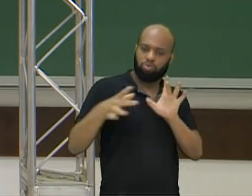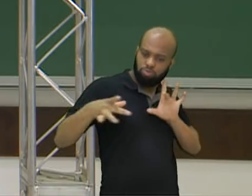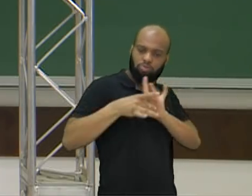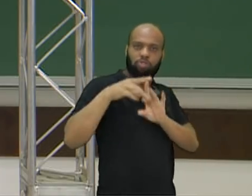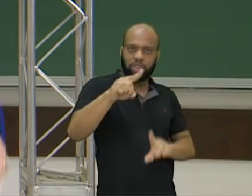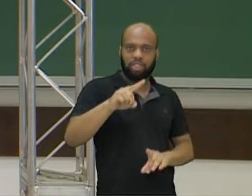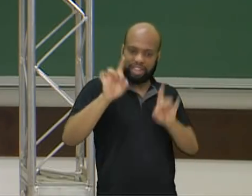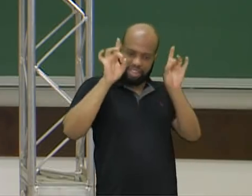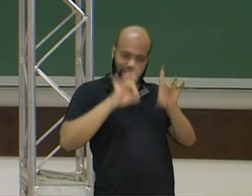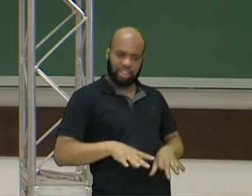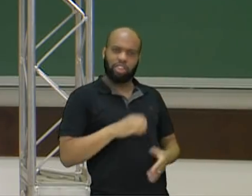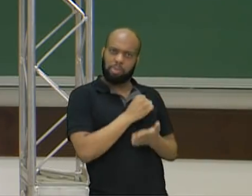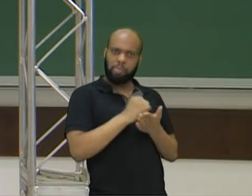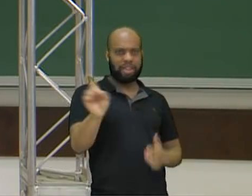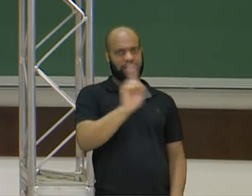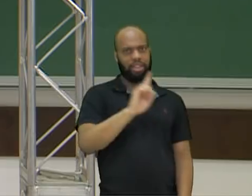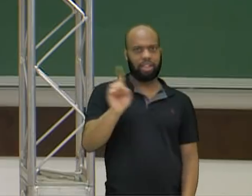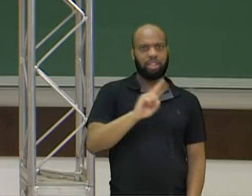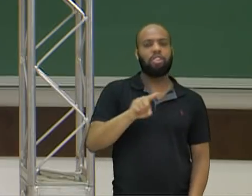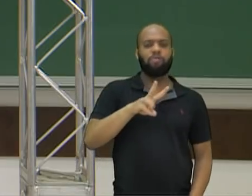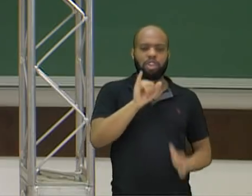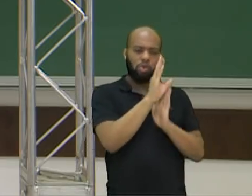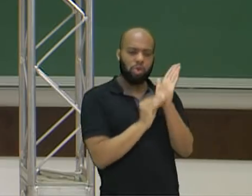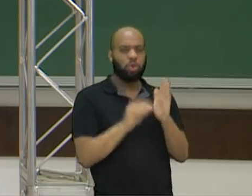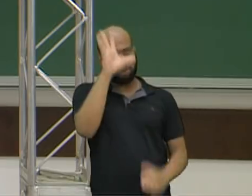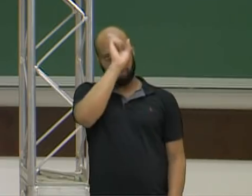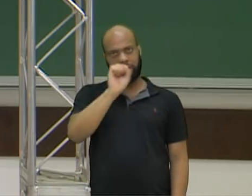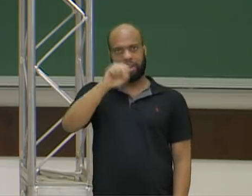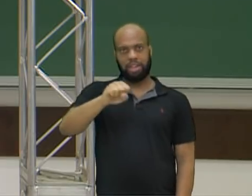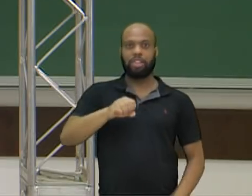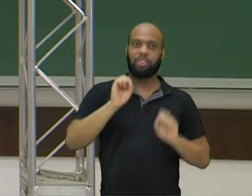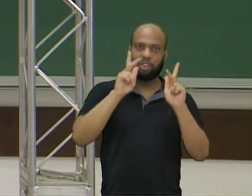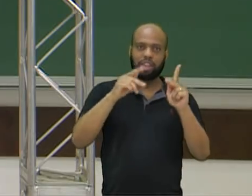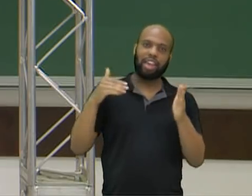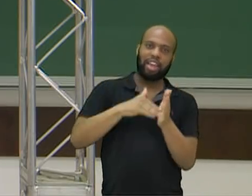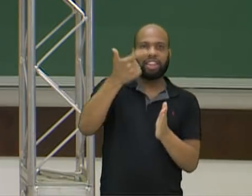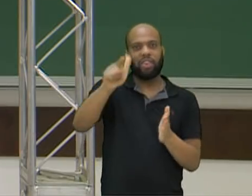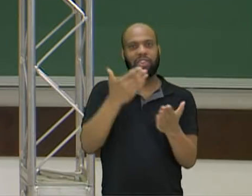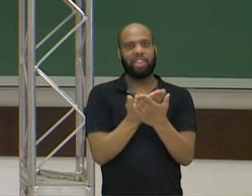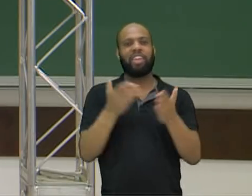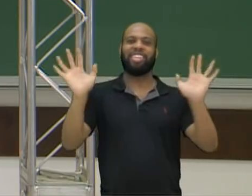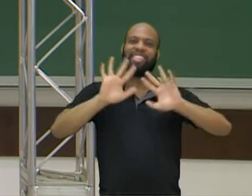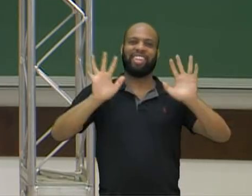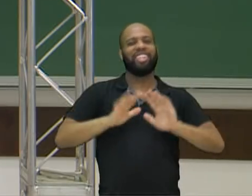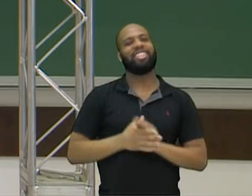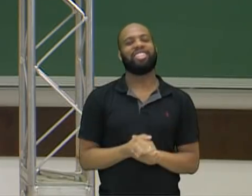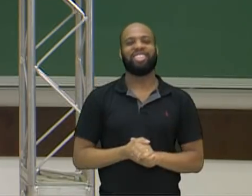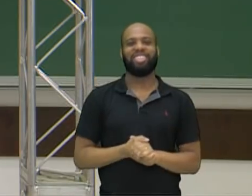vai deixar passar aí o conteúdo de matemática, tá bom? Até a próxima aula.